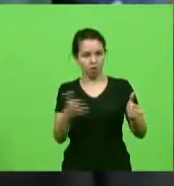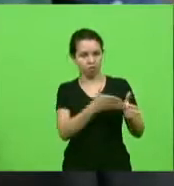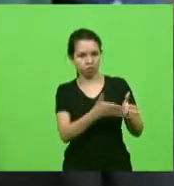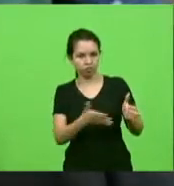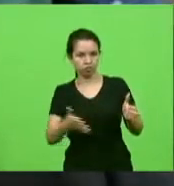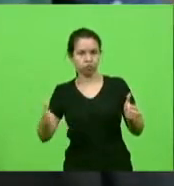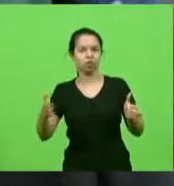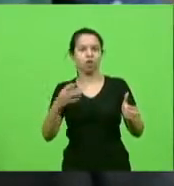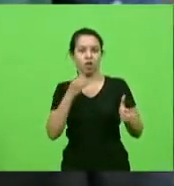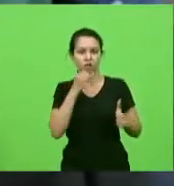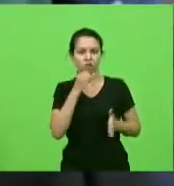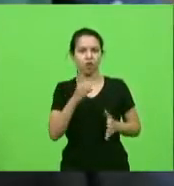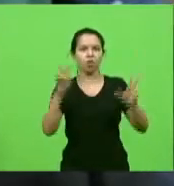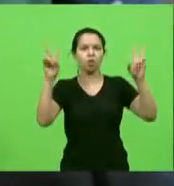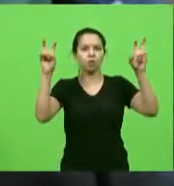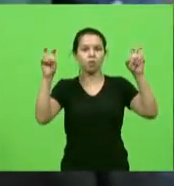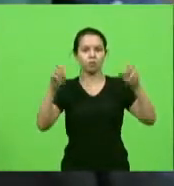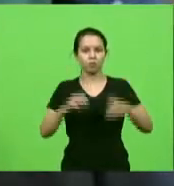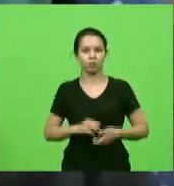Sua Excelência, Sr. Governador,